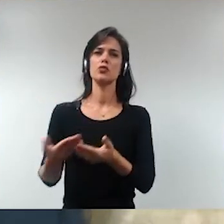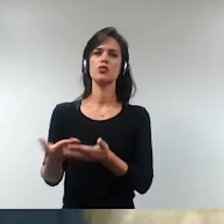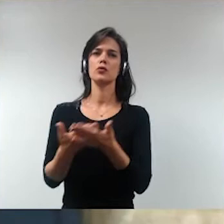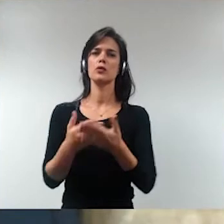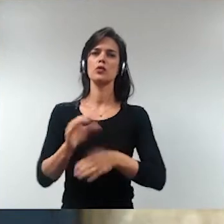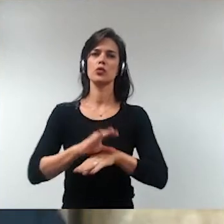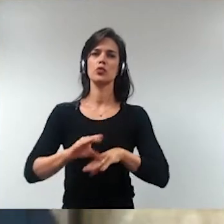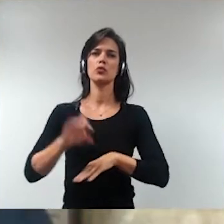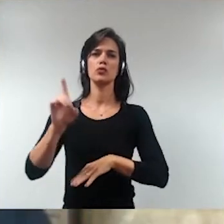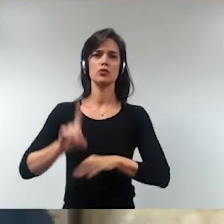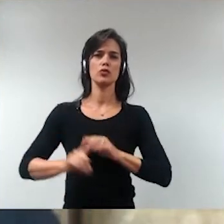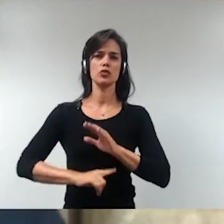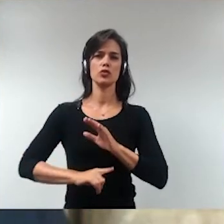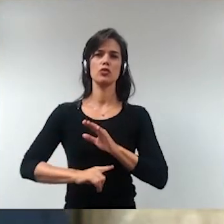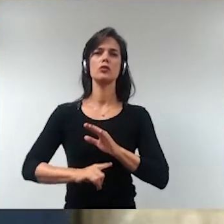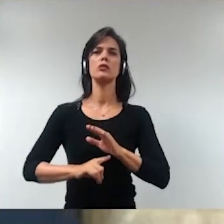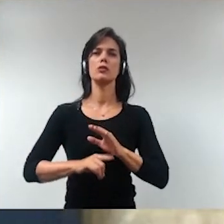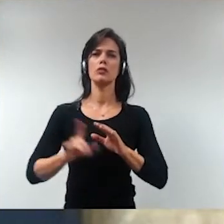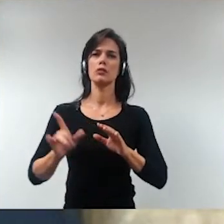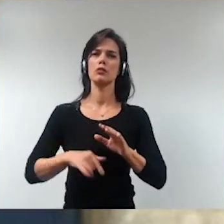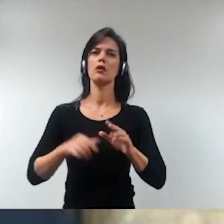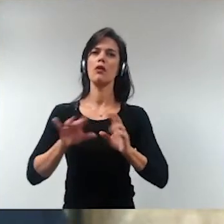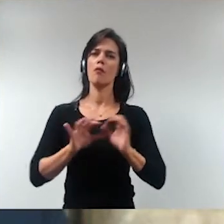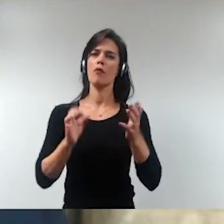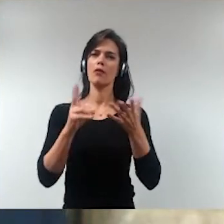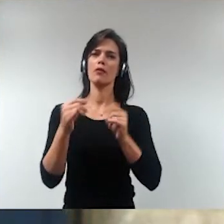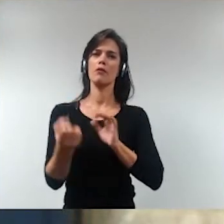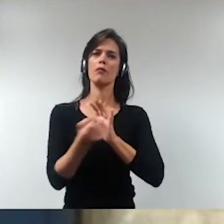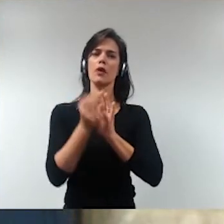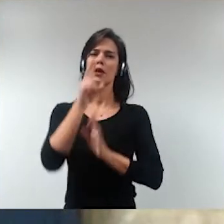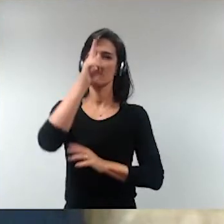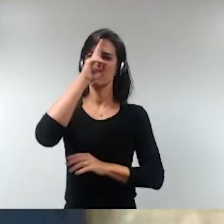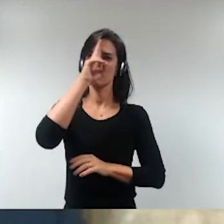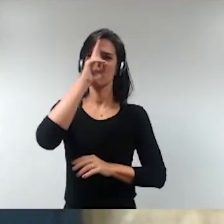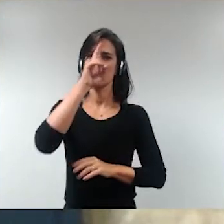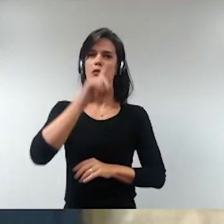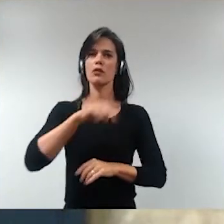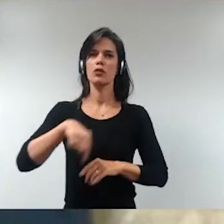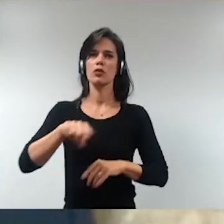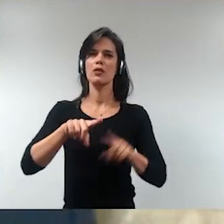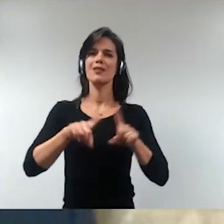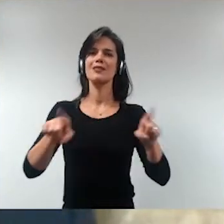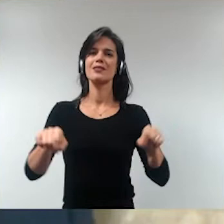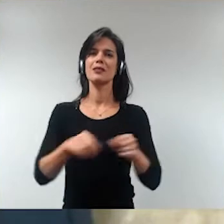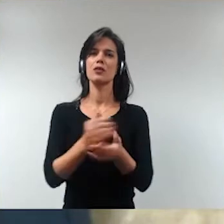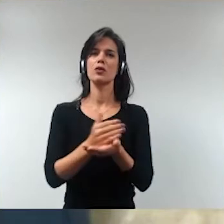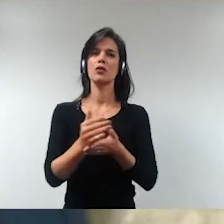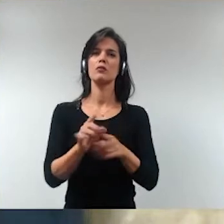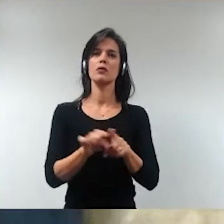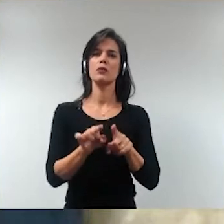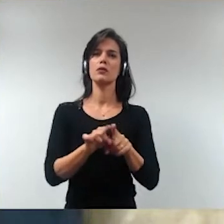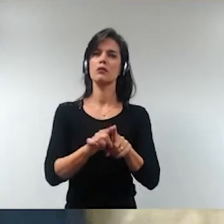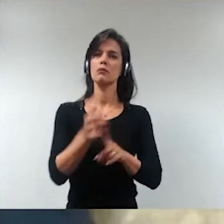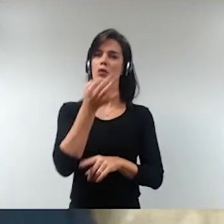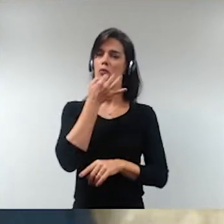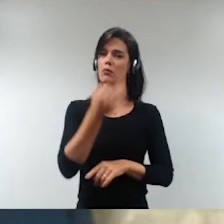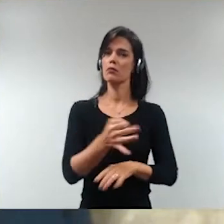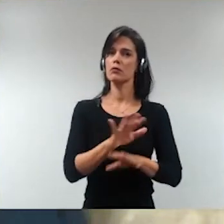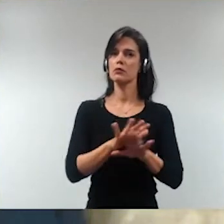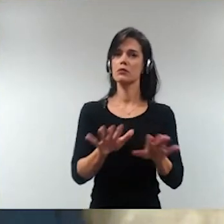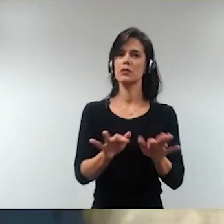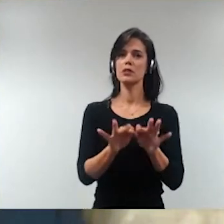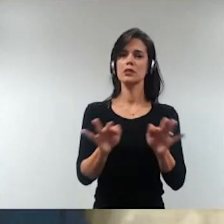que certamente fica na história. E essa nossa sala, eu queria até começar também com essa observação.